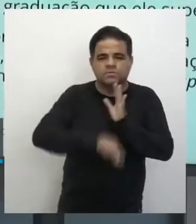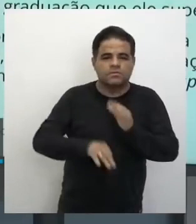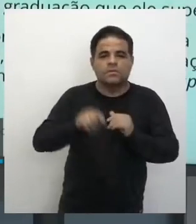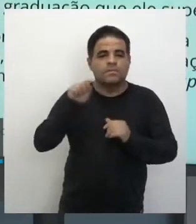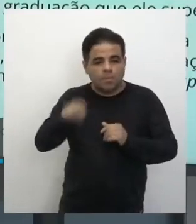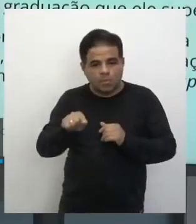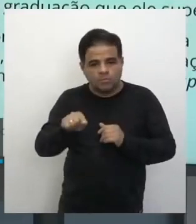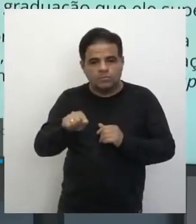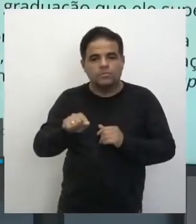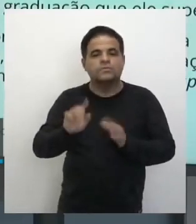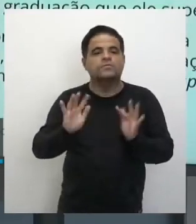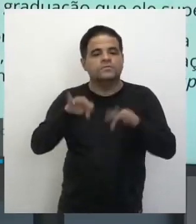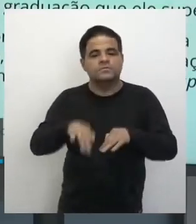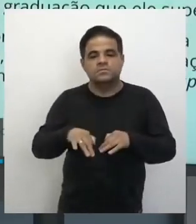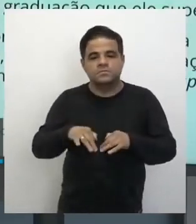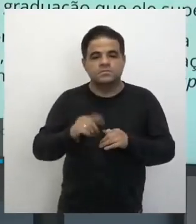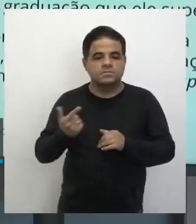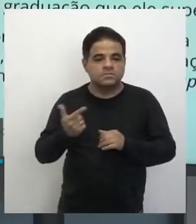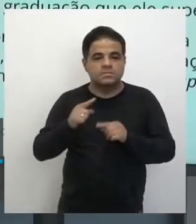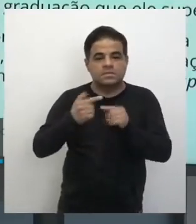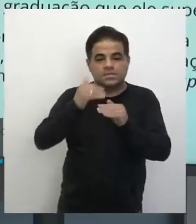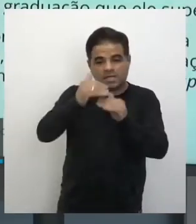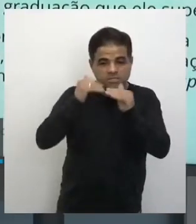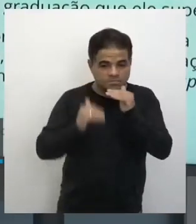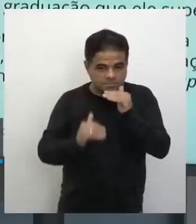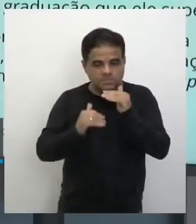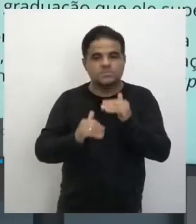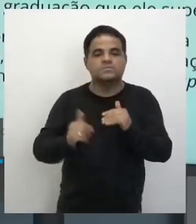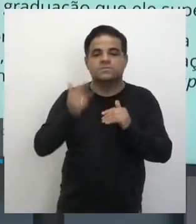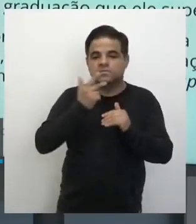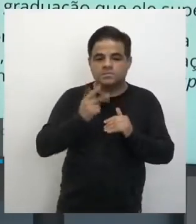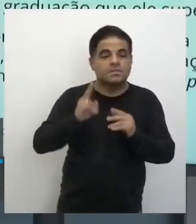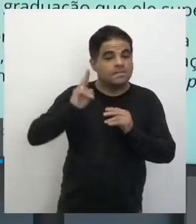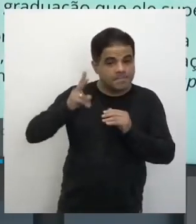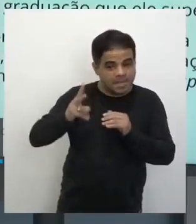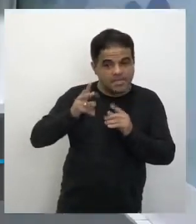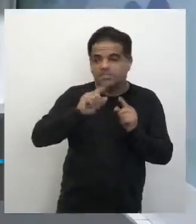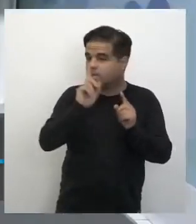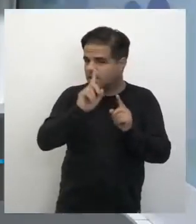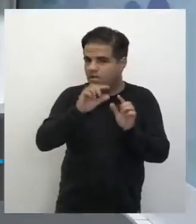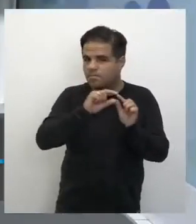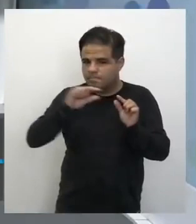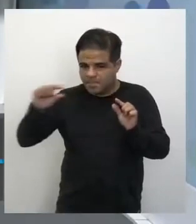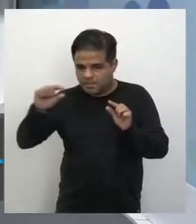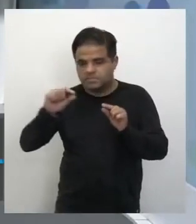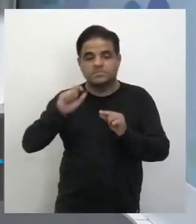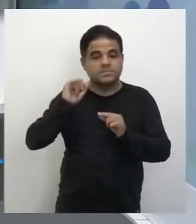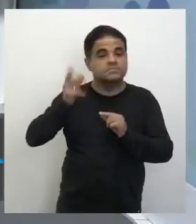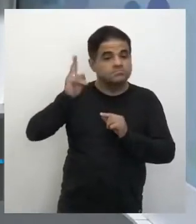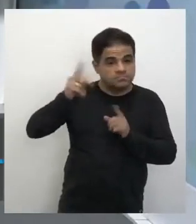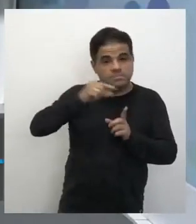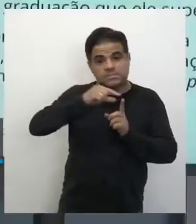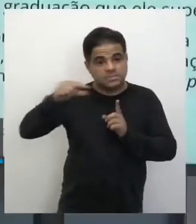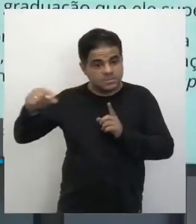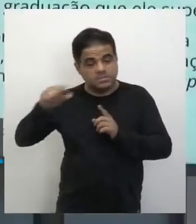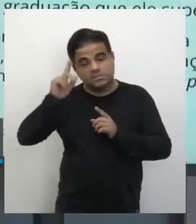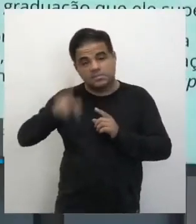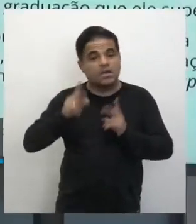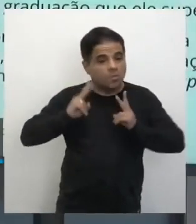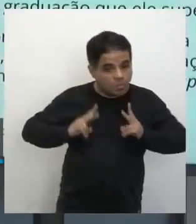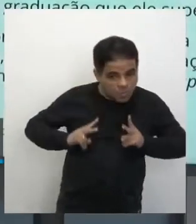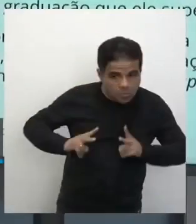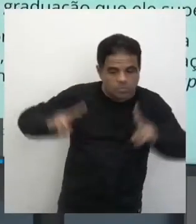fala assim, ó, ponto, aí você falava, na outra linha, professor? Aí você fala, não, na mesma linha. Então, se ele fala na mesma linha, ele quer dizer que era para